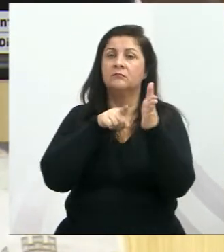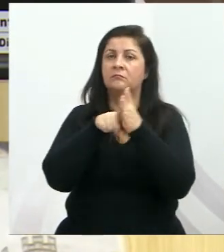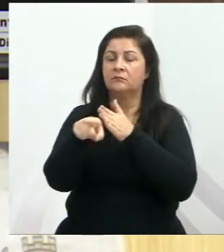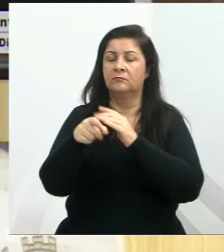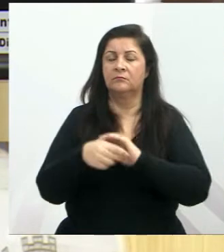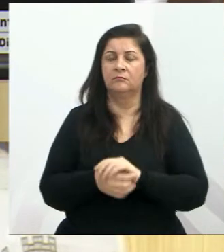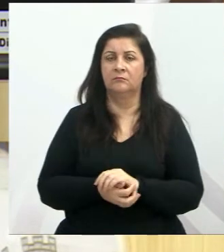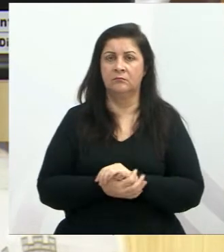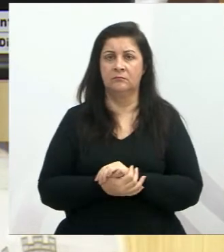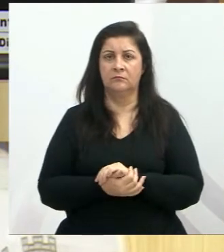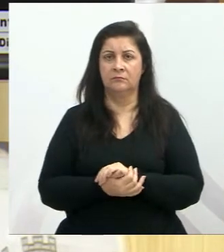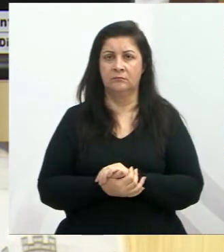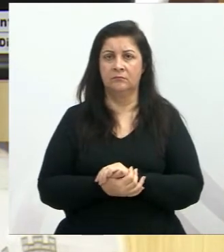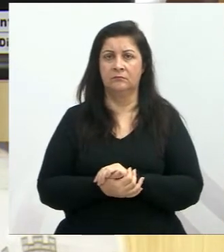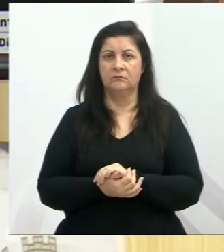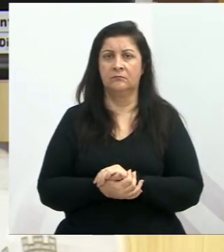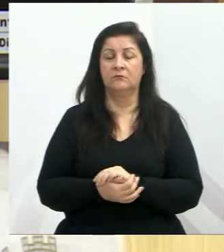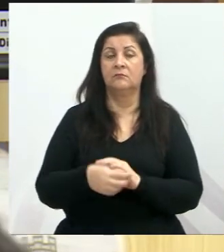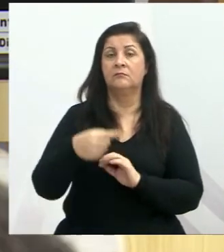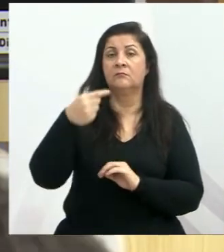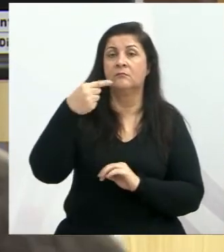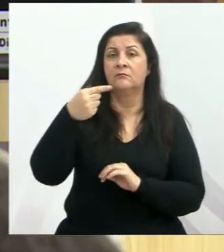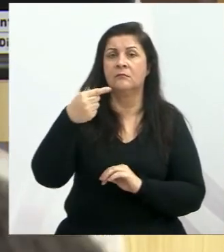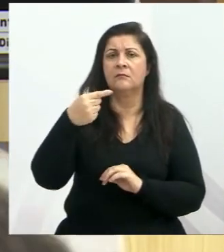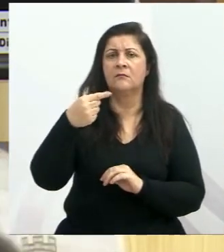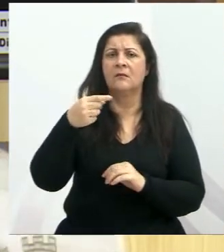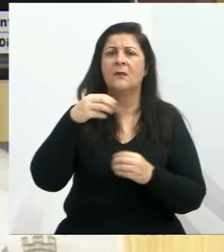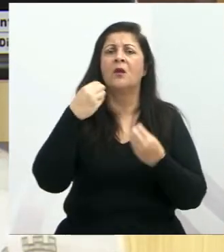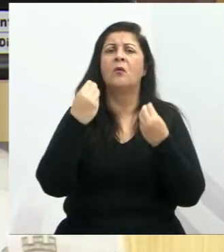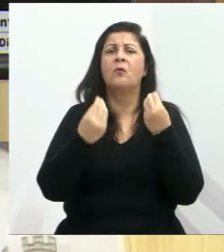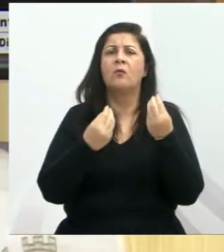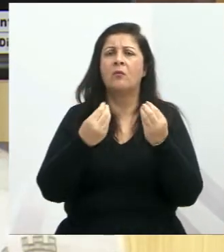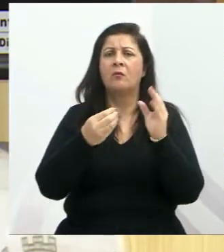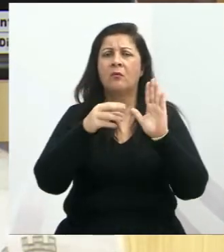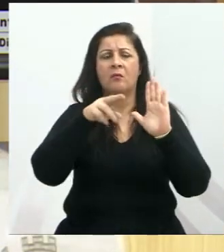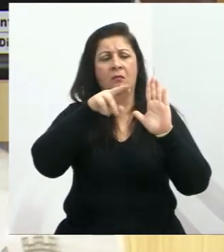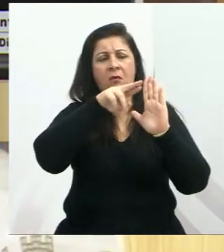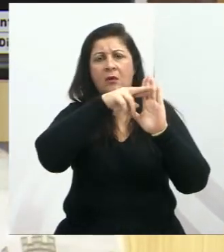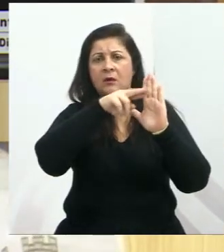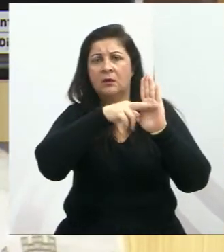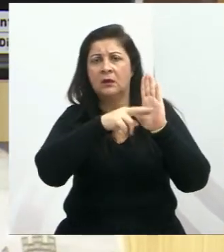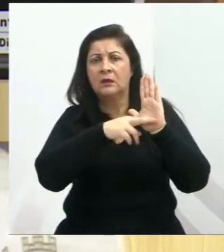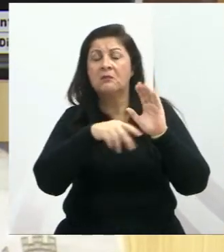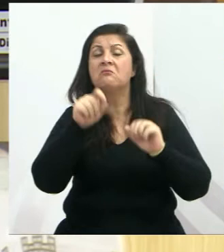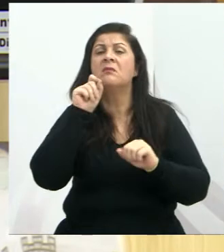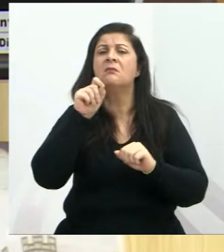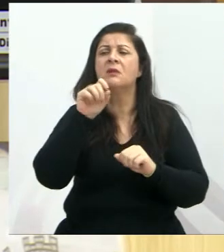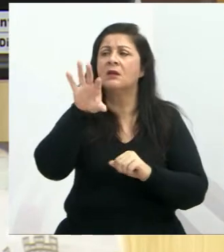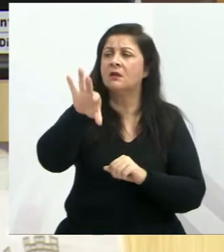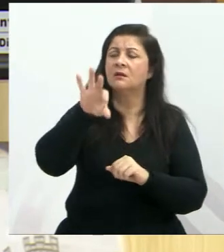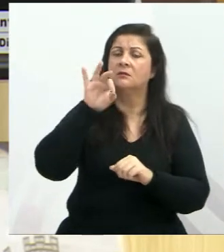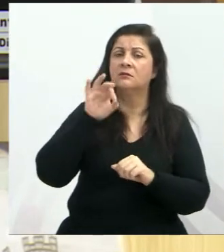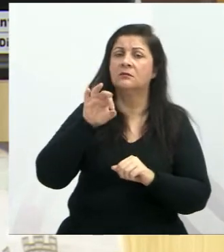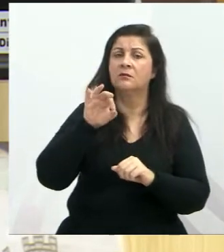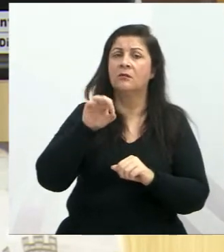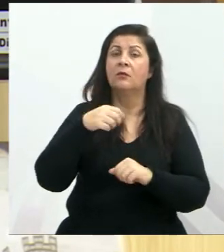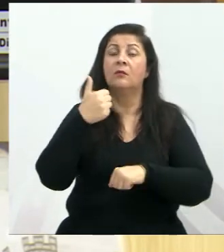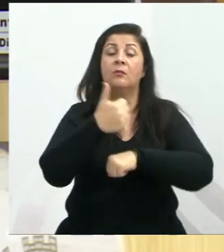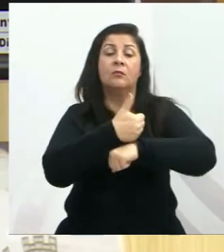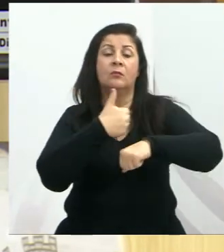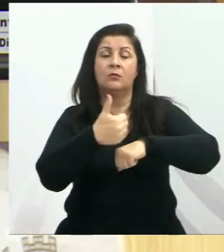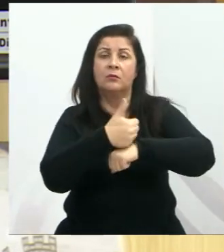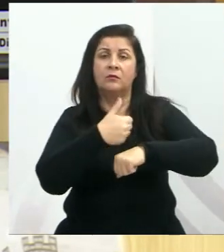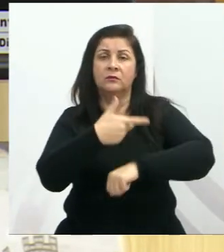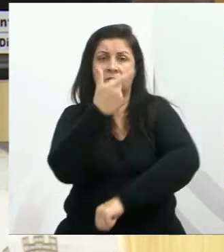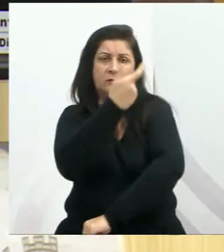informação: quais são os critérios e quem determina quais serão os profissionais vacinados contra